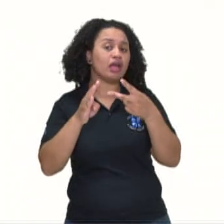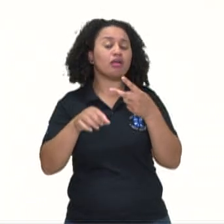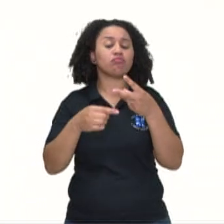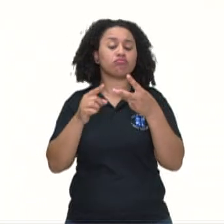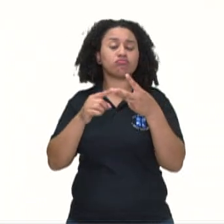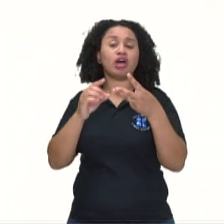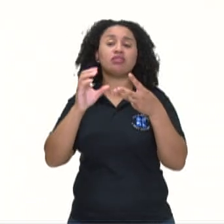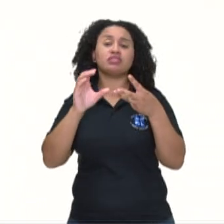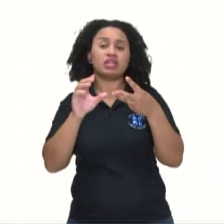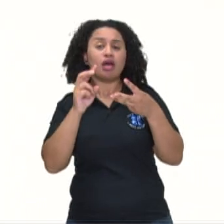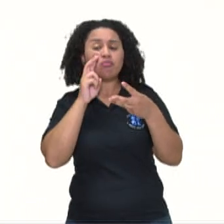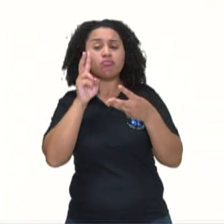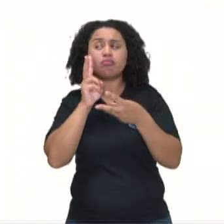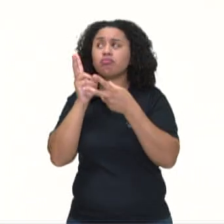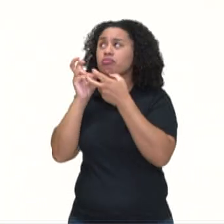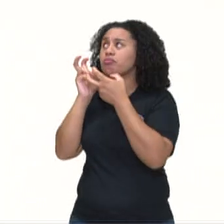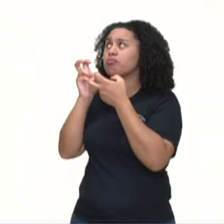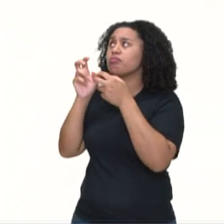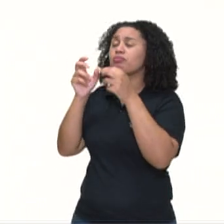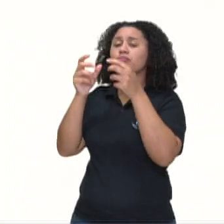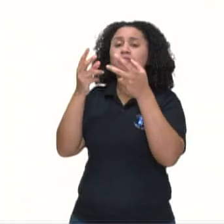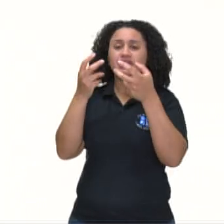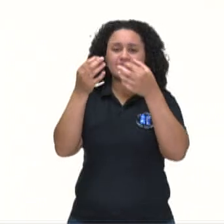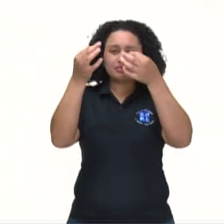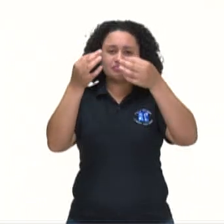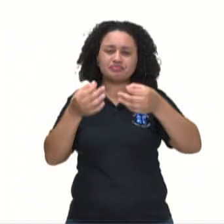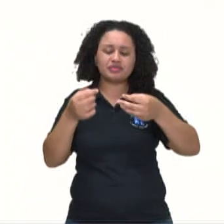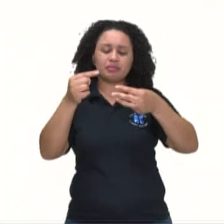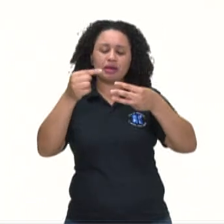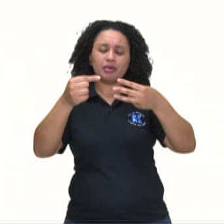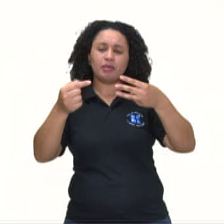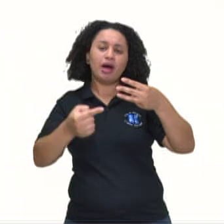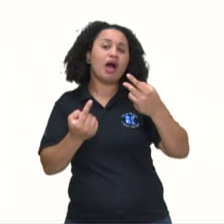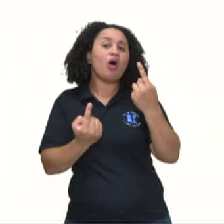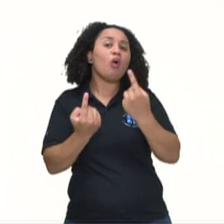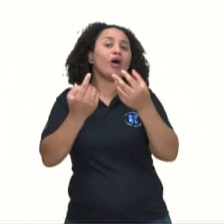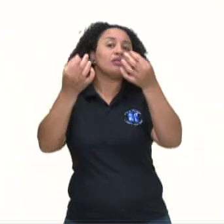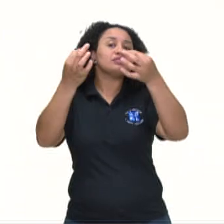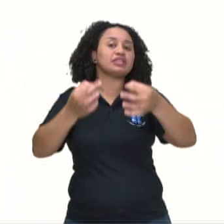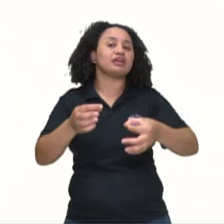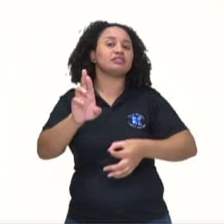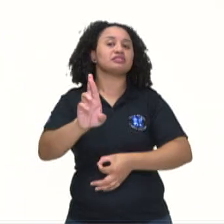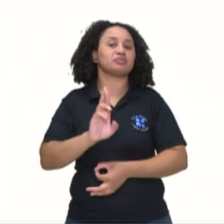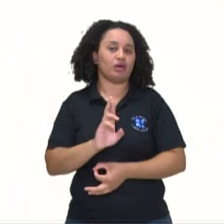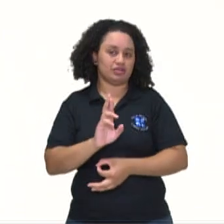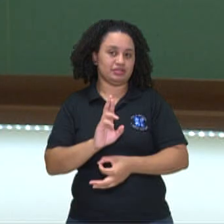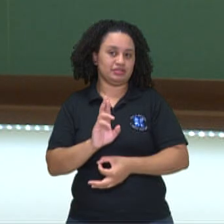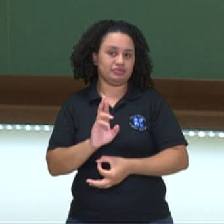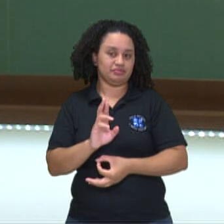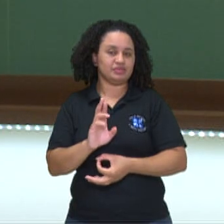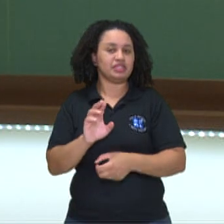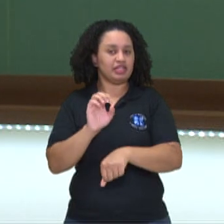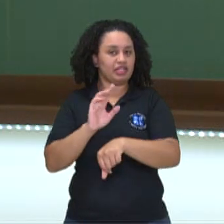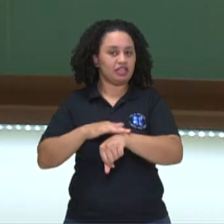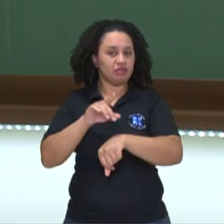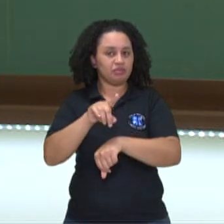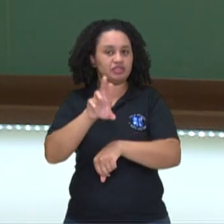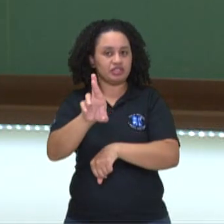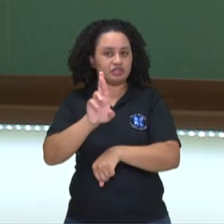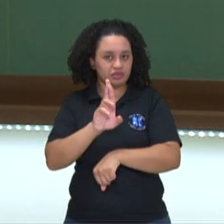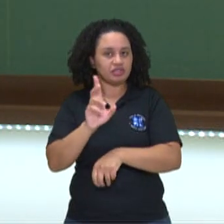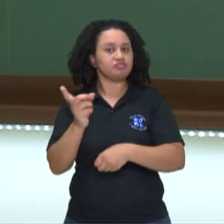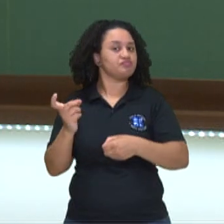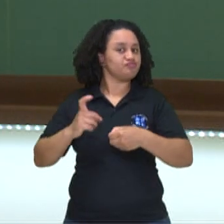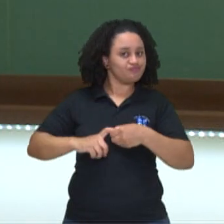girl from the poem don't have good grades. Ou letra C. The girl from the poem isn't have good grades. Vou dar um tempinho para vocês